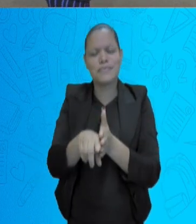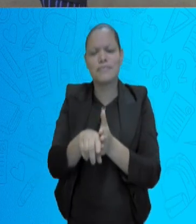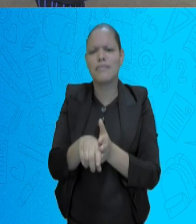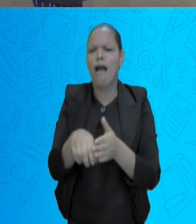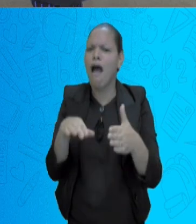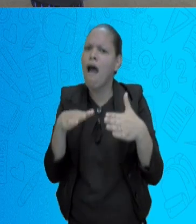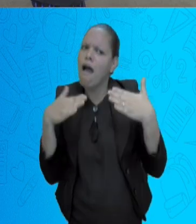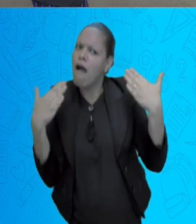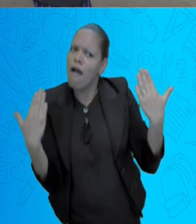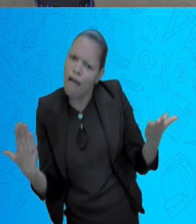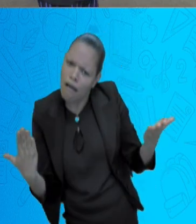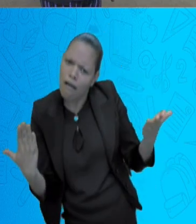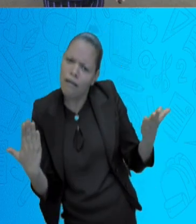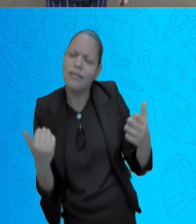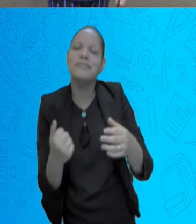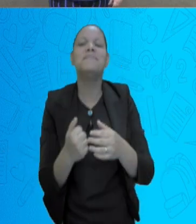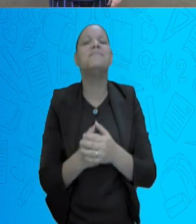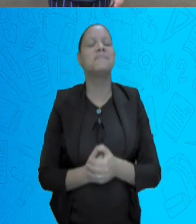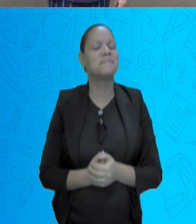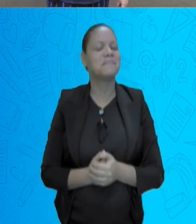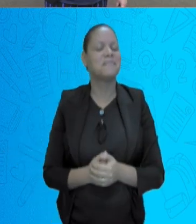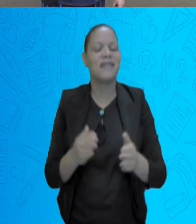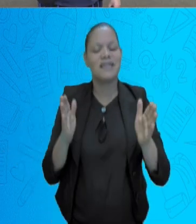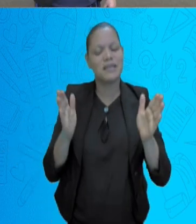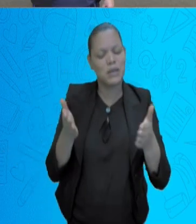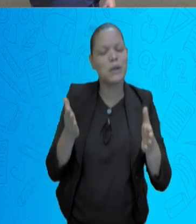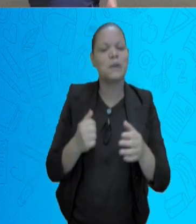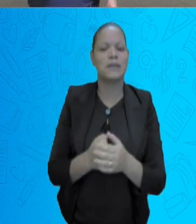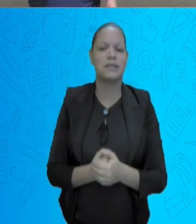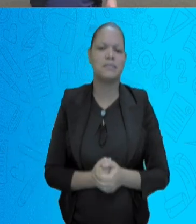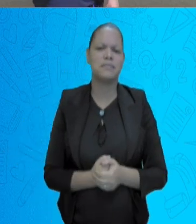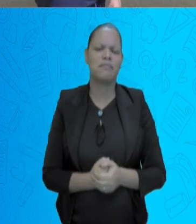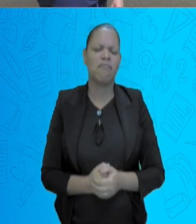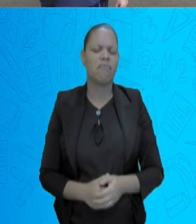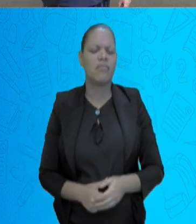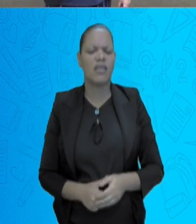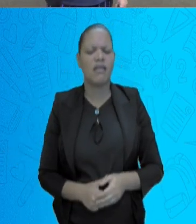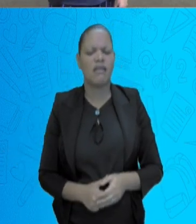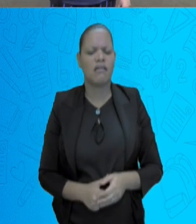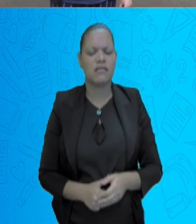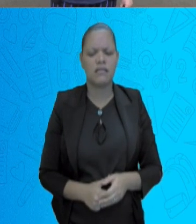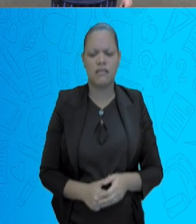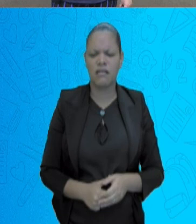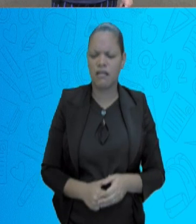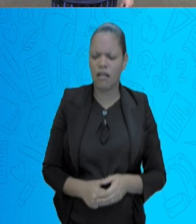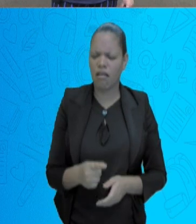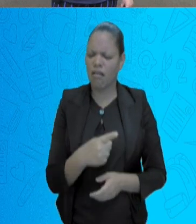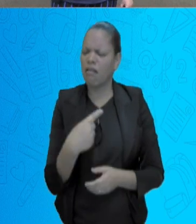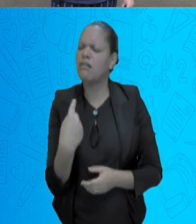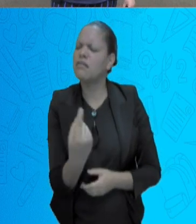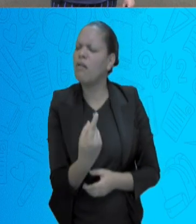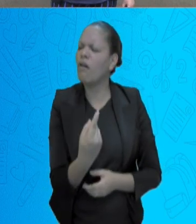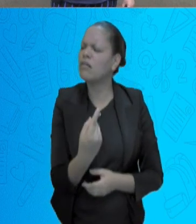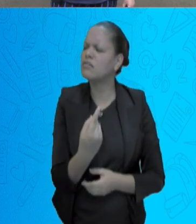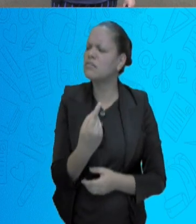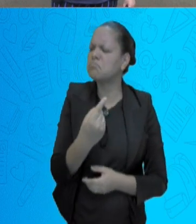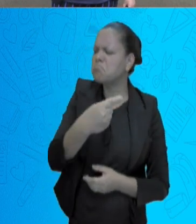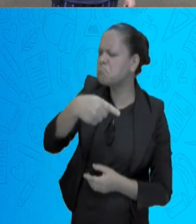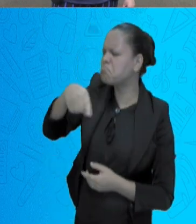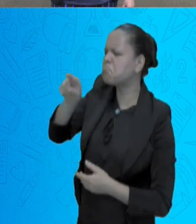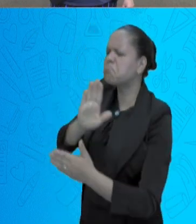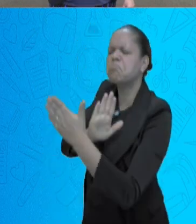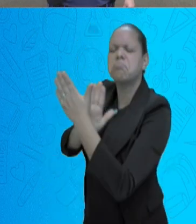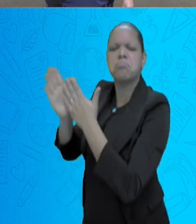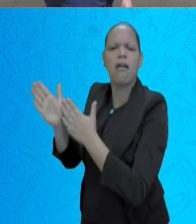A letra C. A que horas vamos sair? Também a entonação